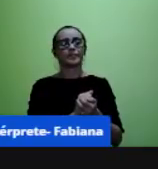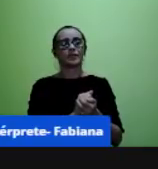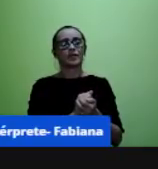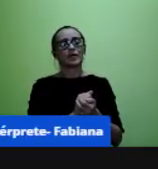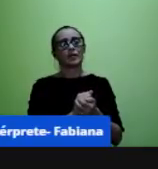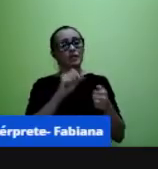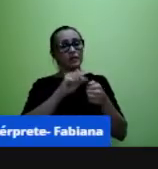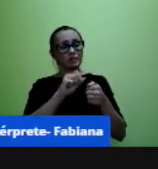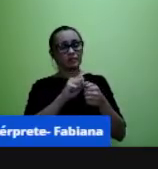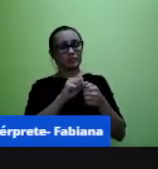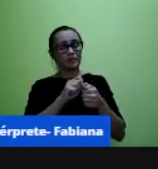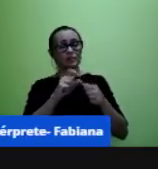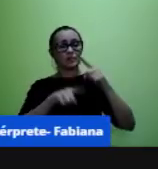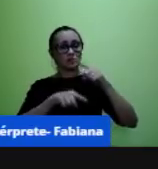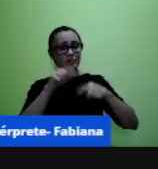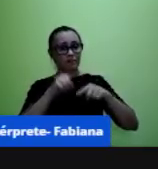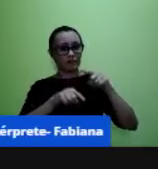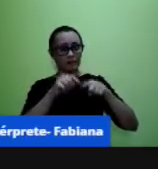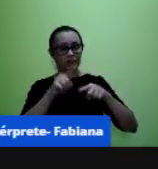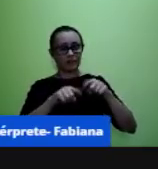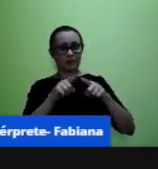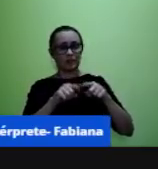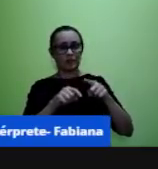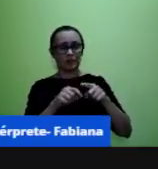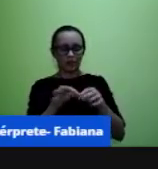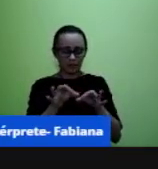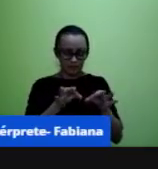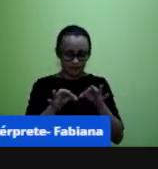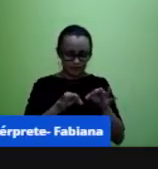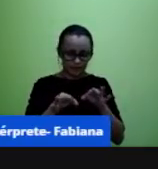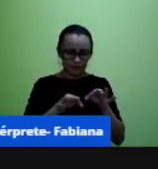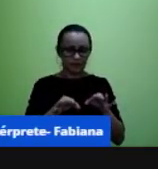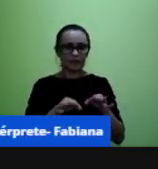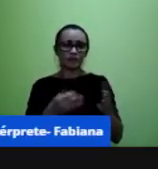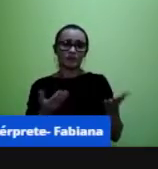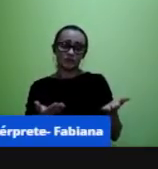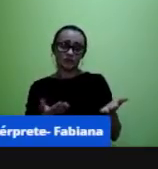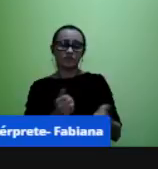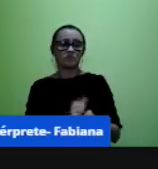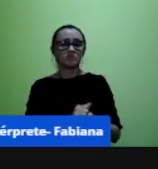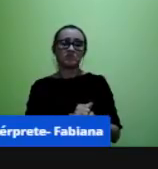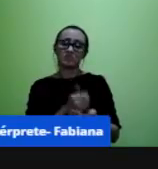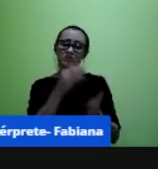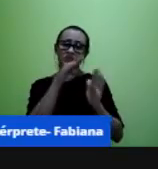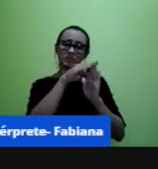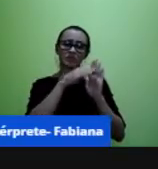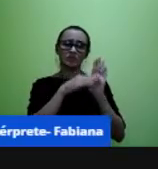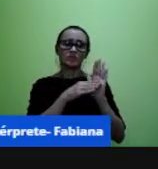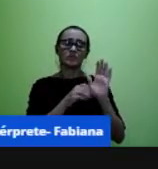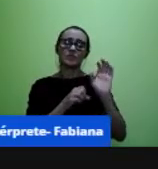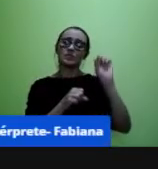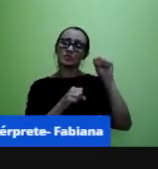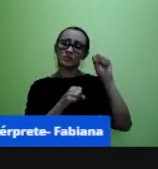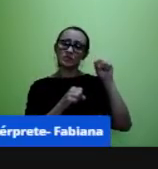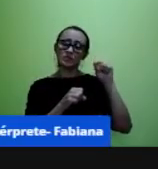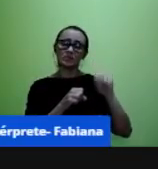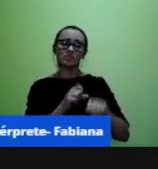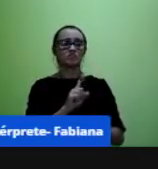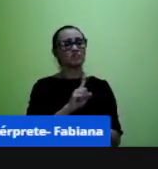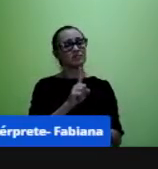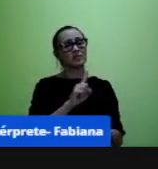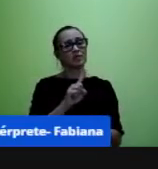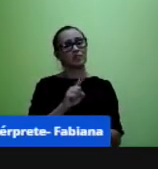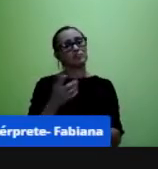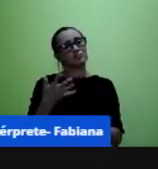prática? Né? E continua, né, os critérios simples, sim, não parcial. Bom, agora a questão da interação